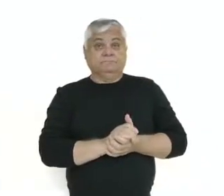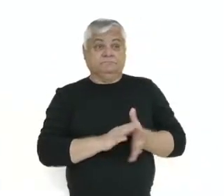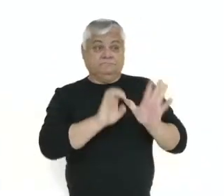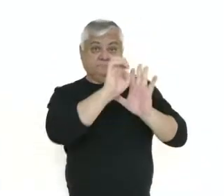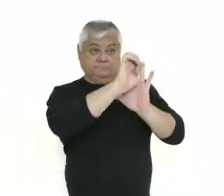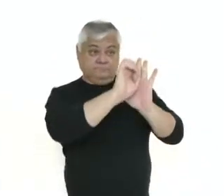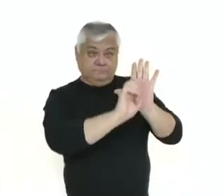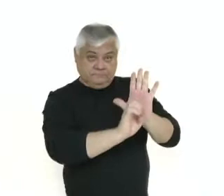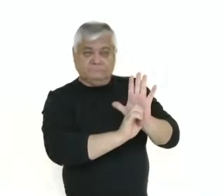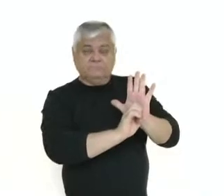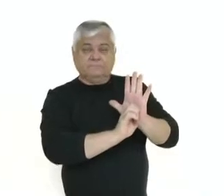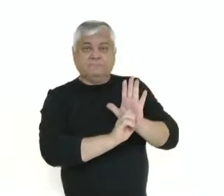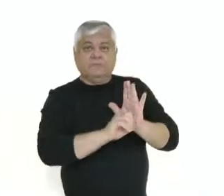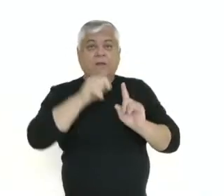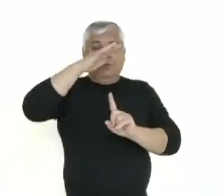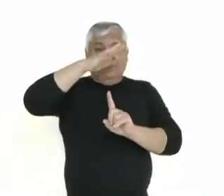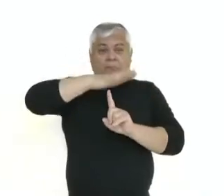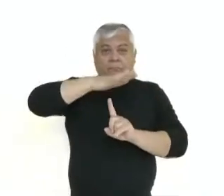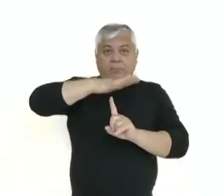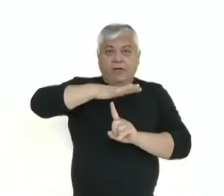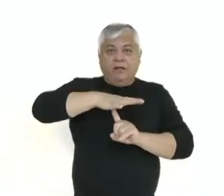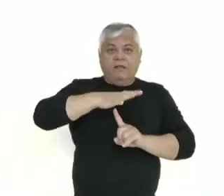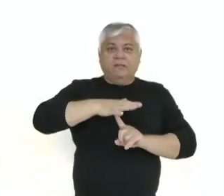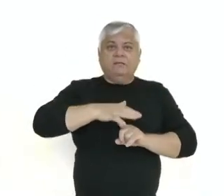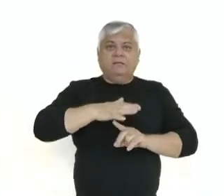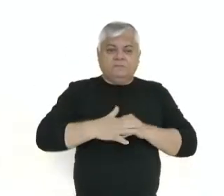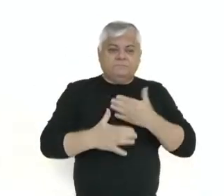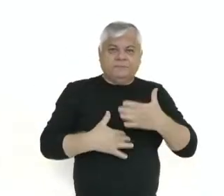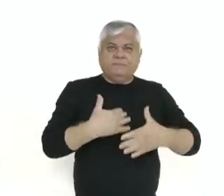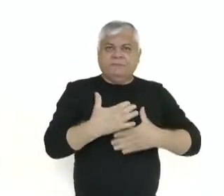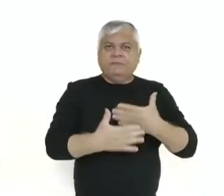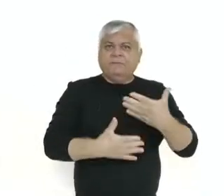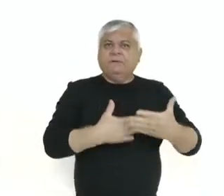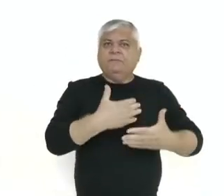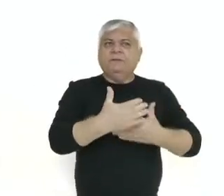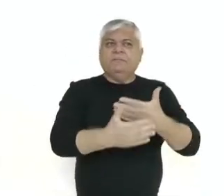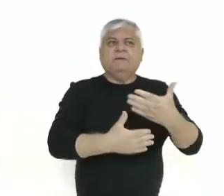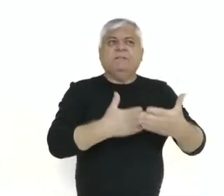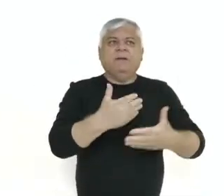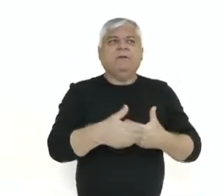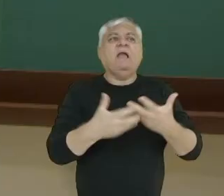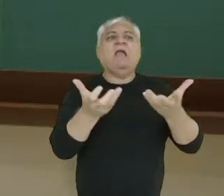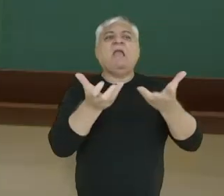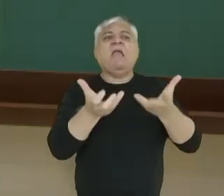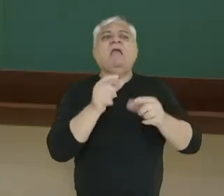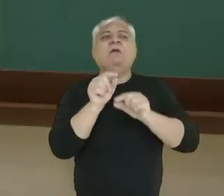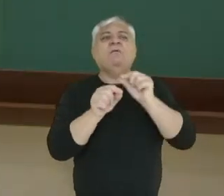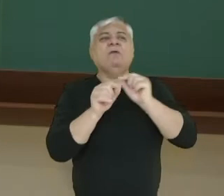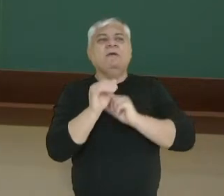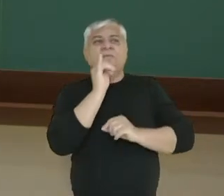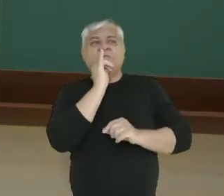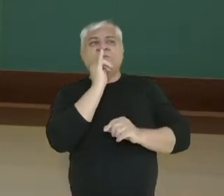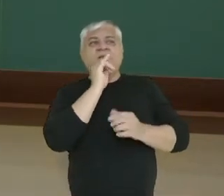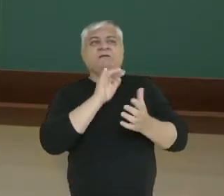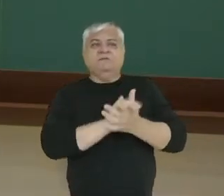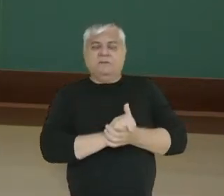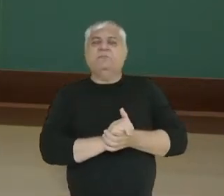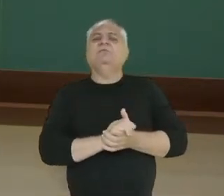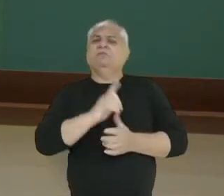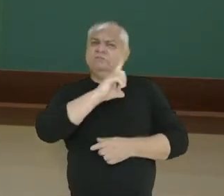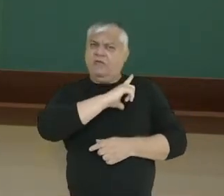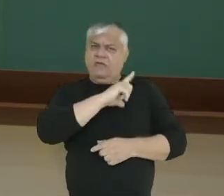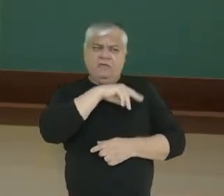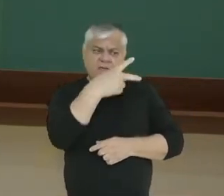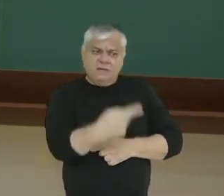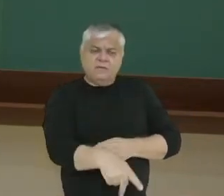forma, Paraná corre atrás da inclusão étnico-racial. Isso quer dizer que existe toda